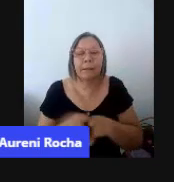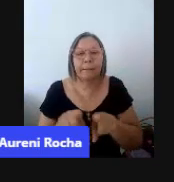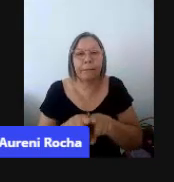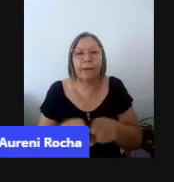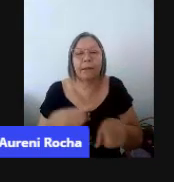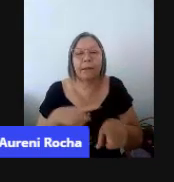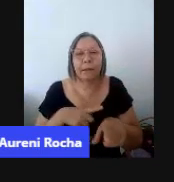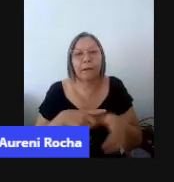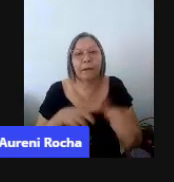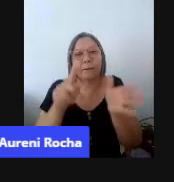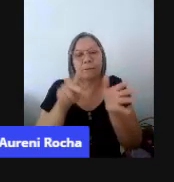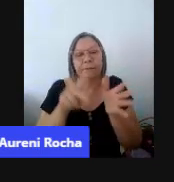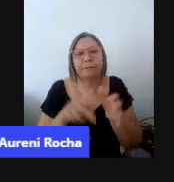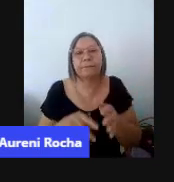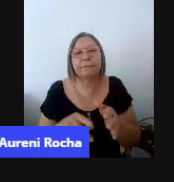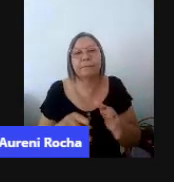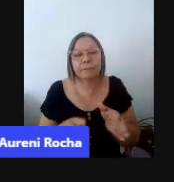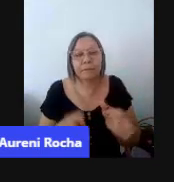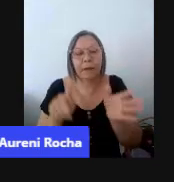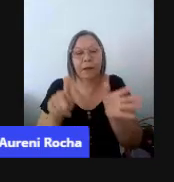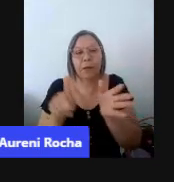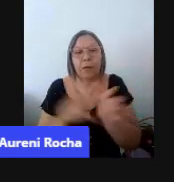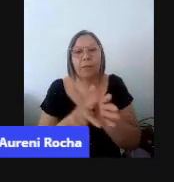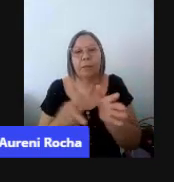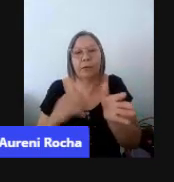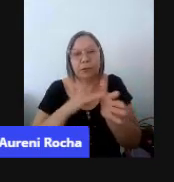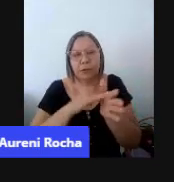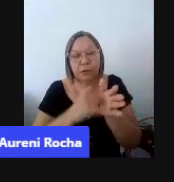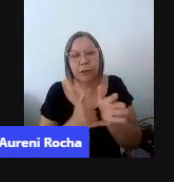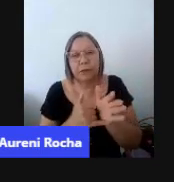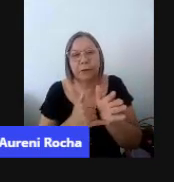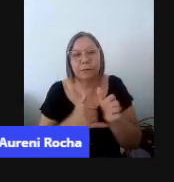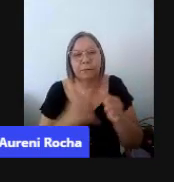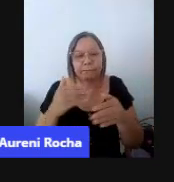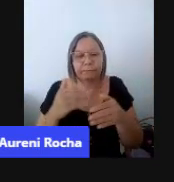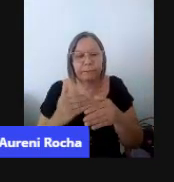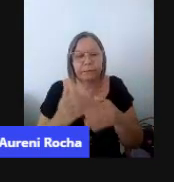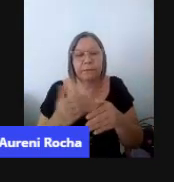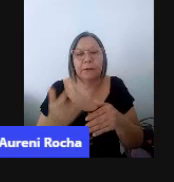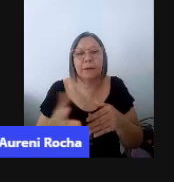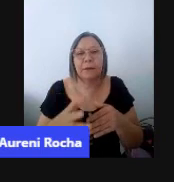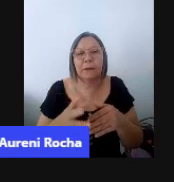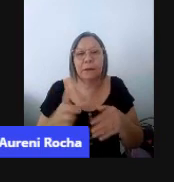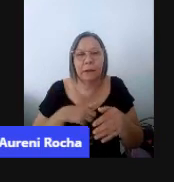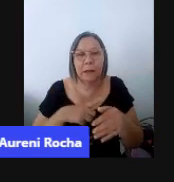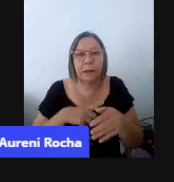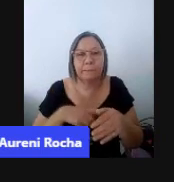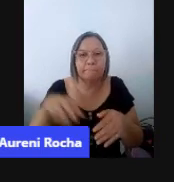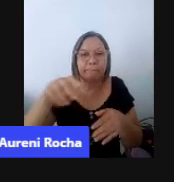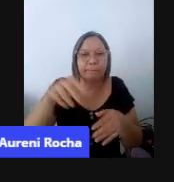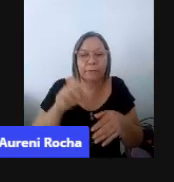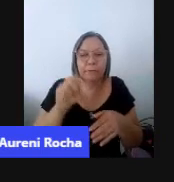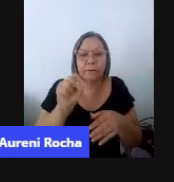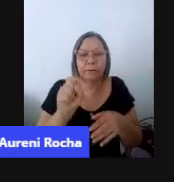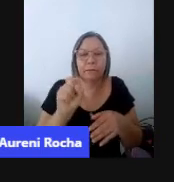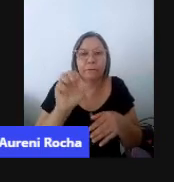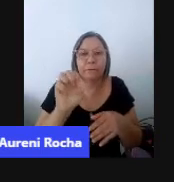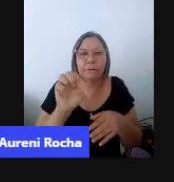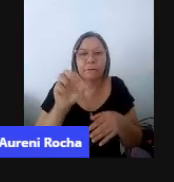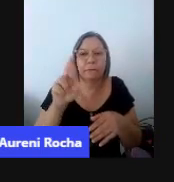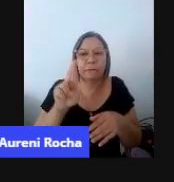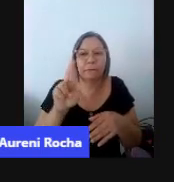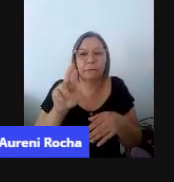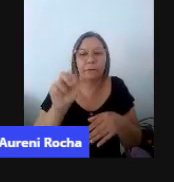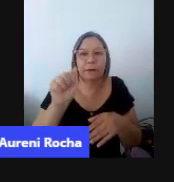em outros biomas. Aqui é uma representação do Cerrado, Mato Grosso do Sul. A gente mapeou a distribuição do